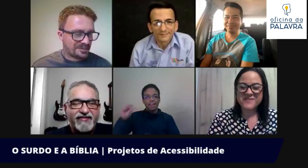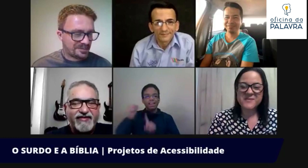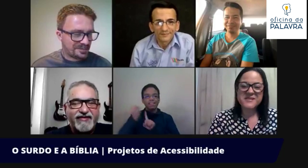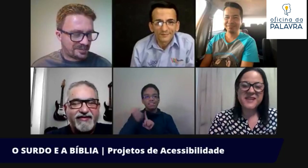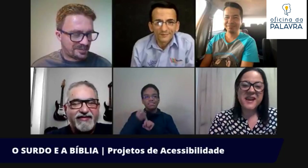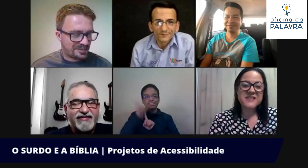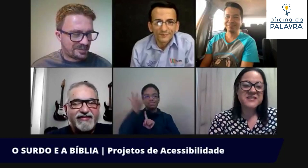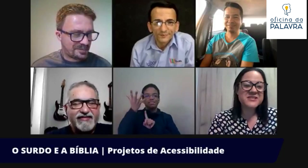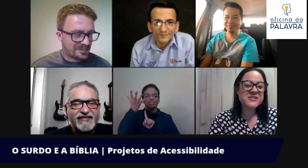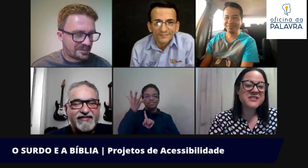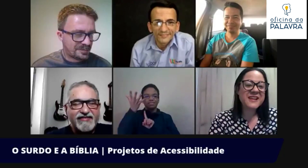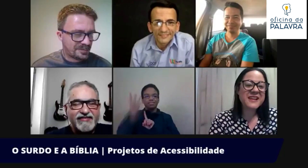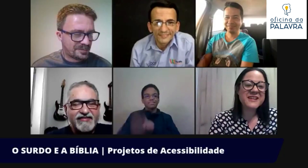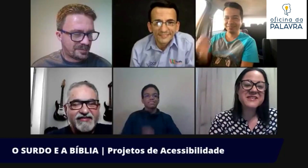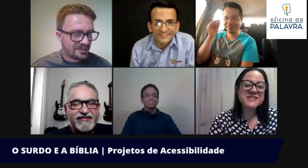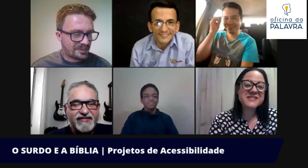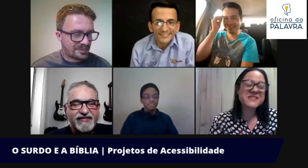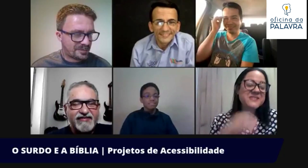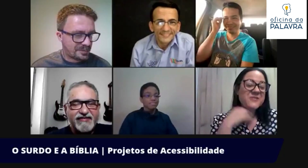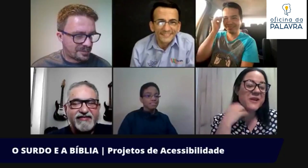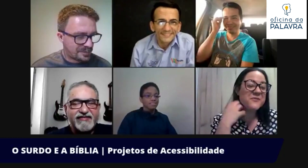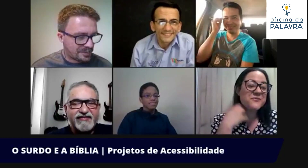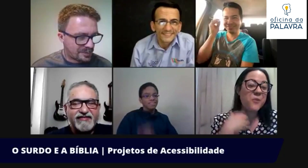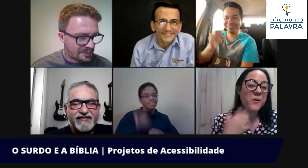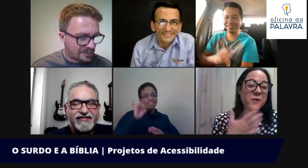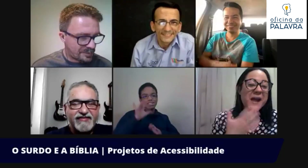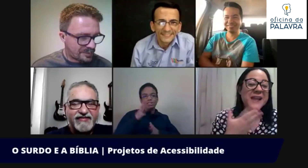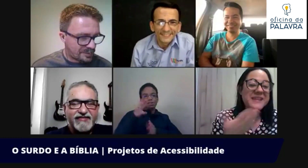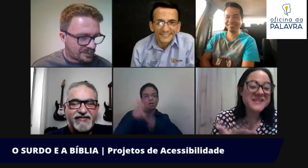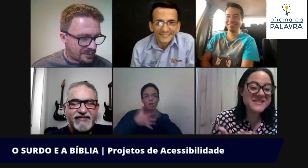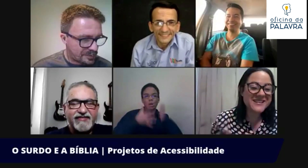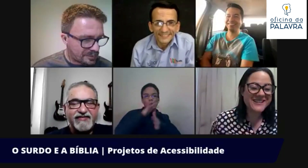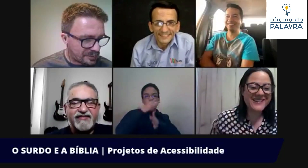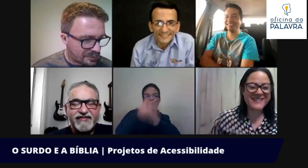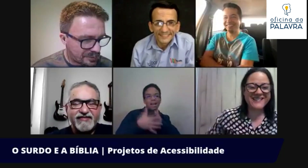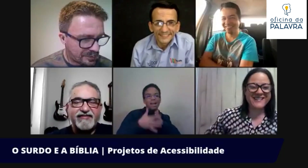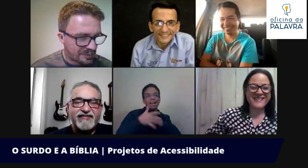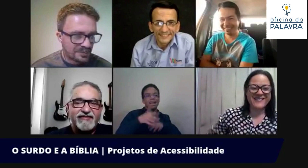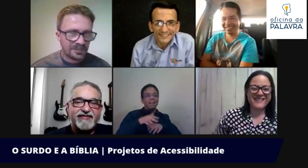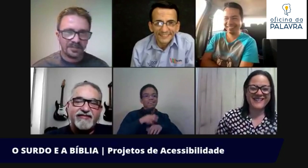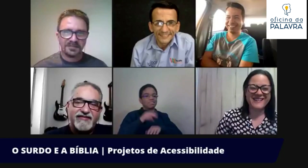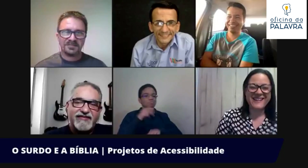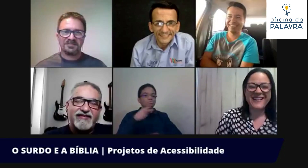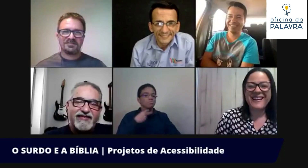Surda. Pois é, a gente só sinaliza, às vezes nunca oraliza, né?